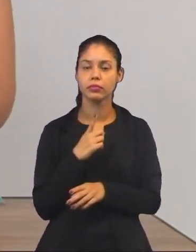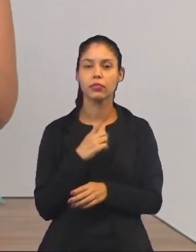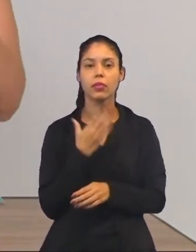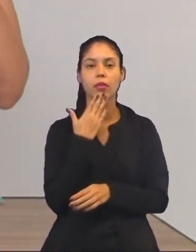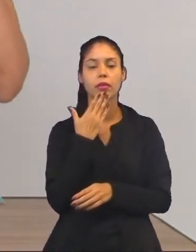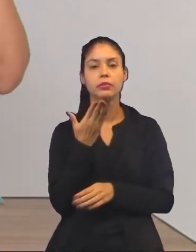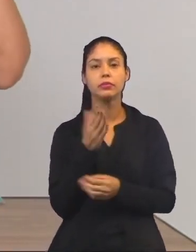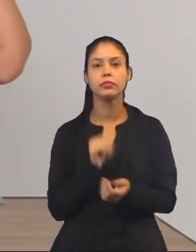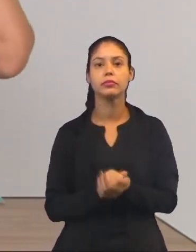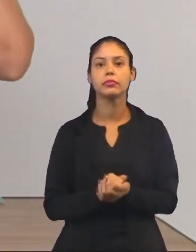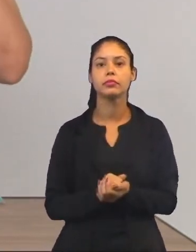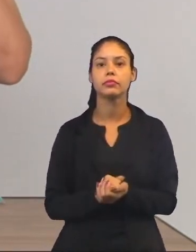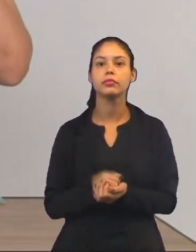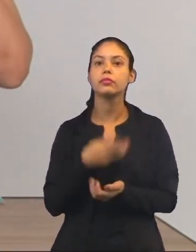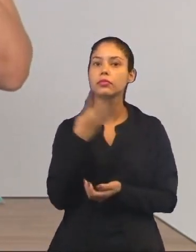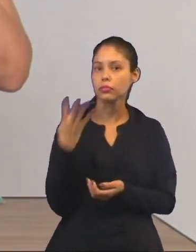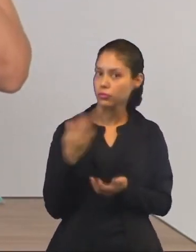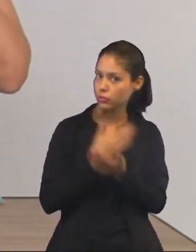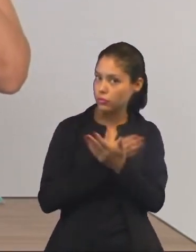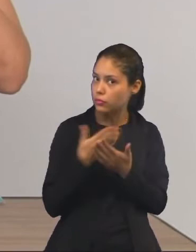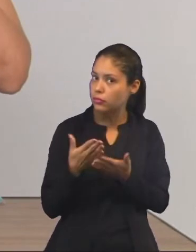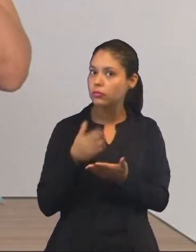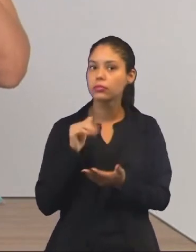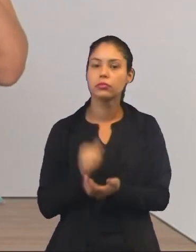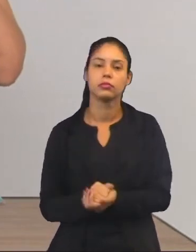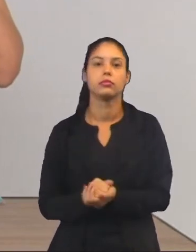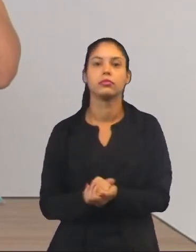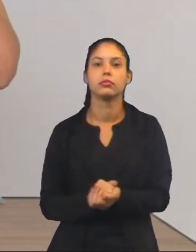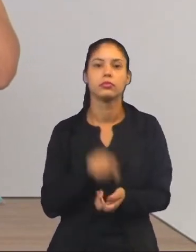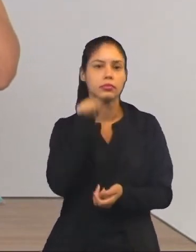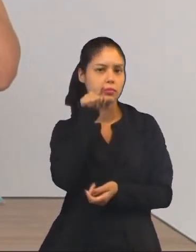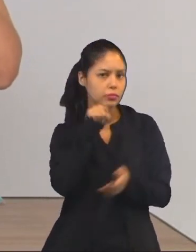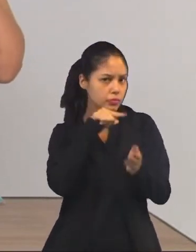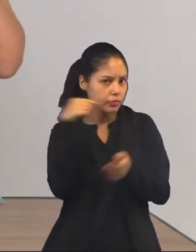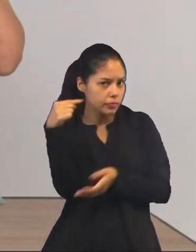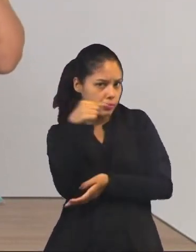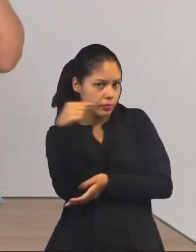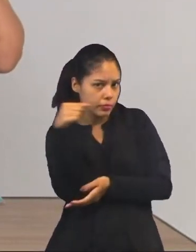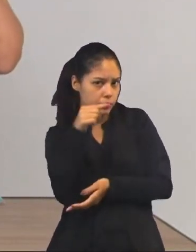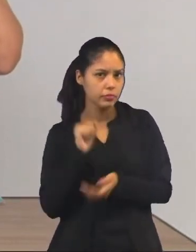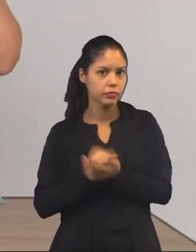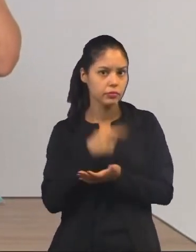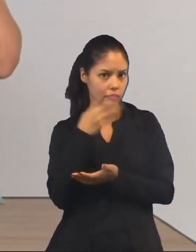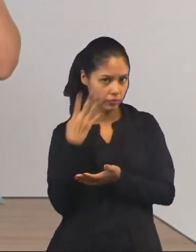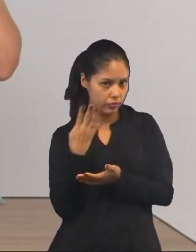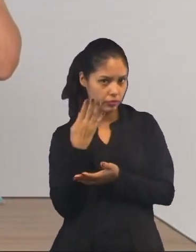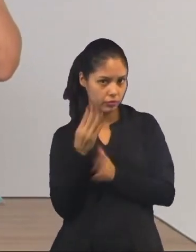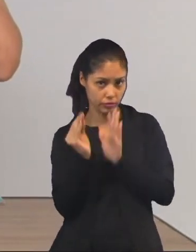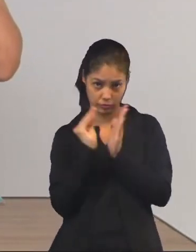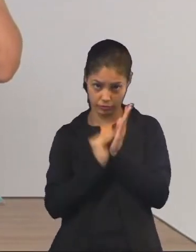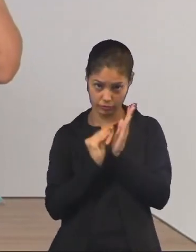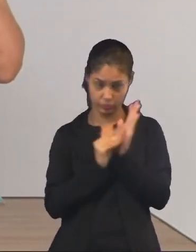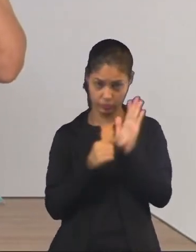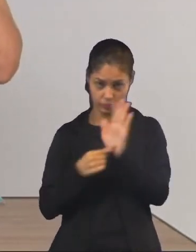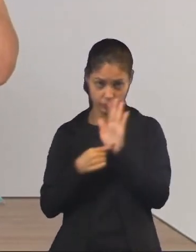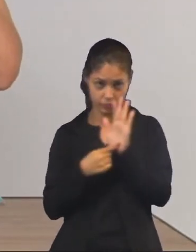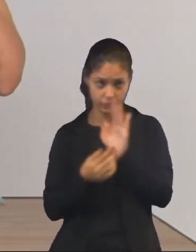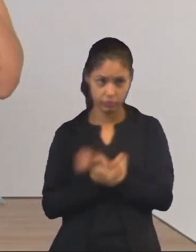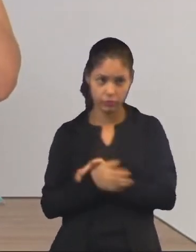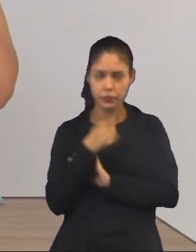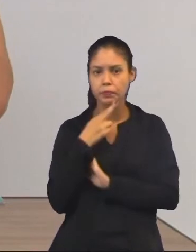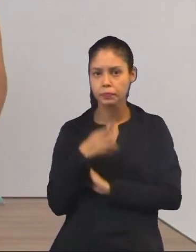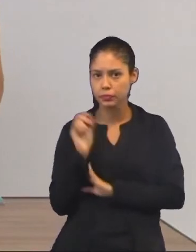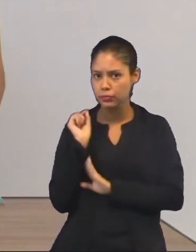ele perde, nós vamos pegar a quantidade inicial de figurinhas menos a quantidade restante de figurinhas. E